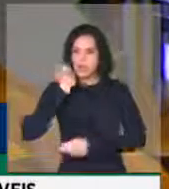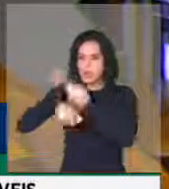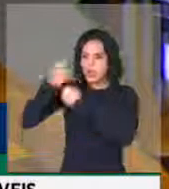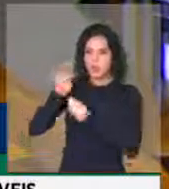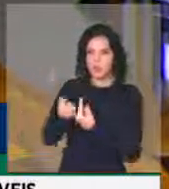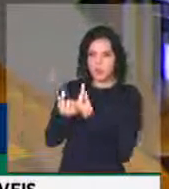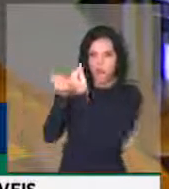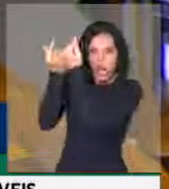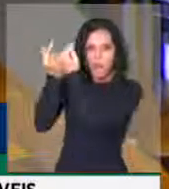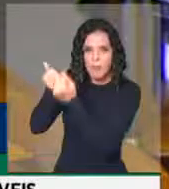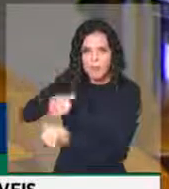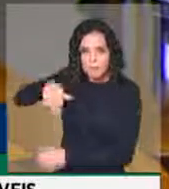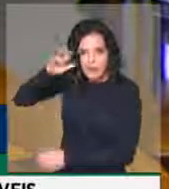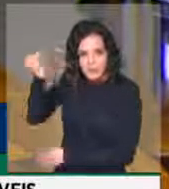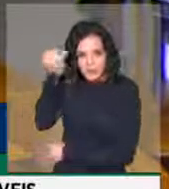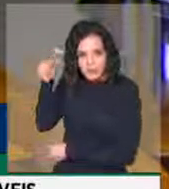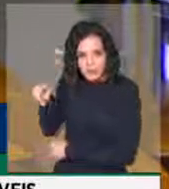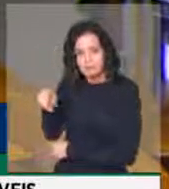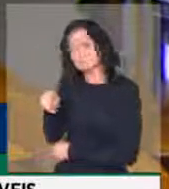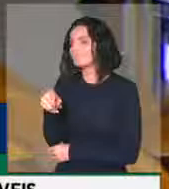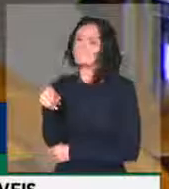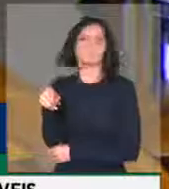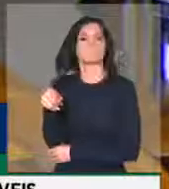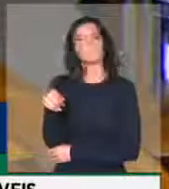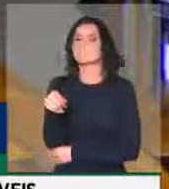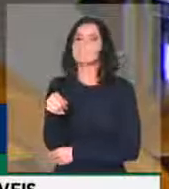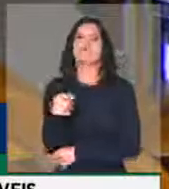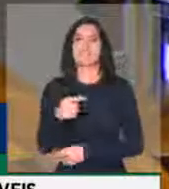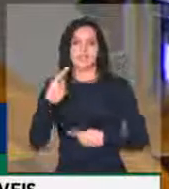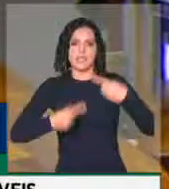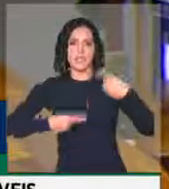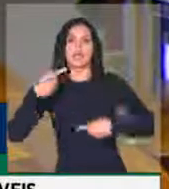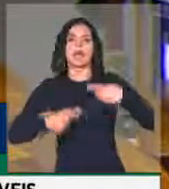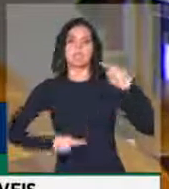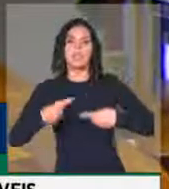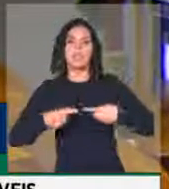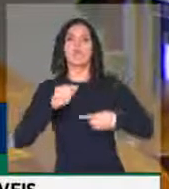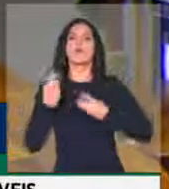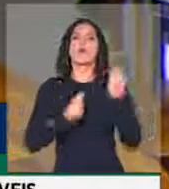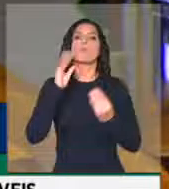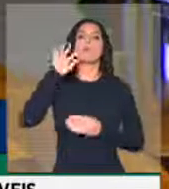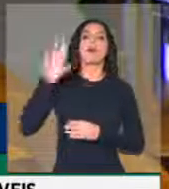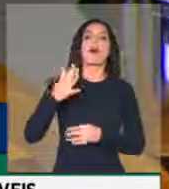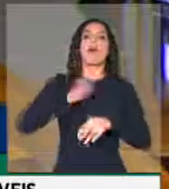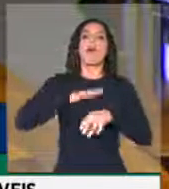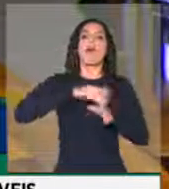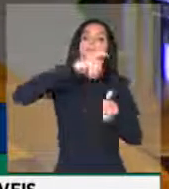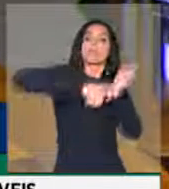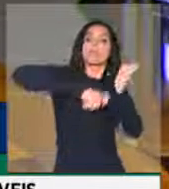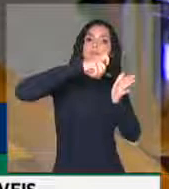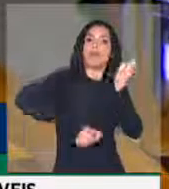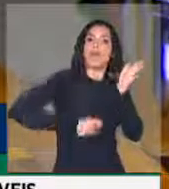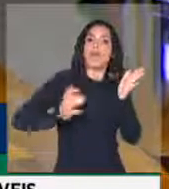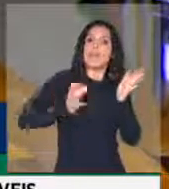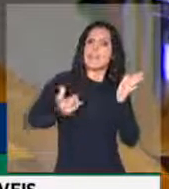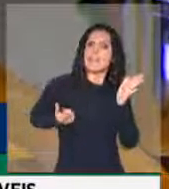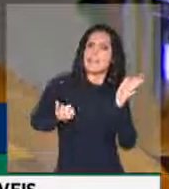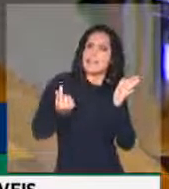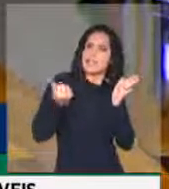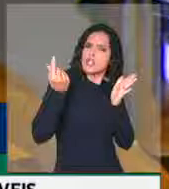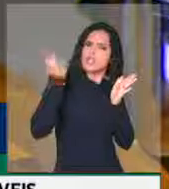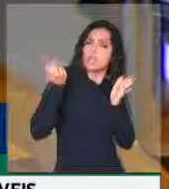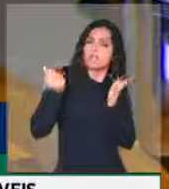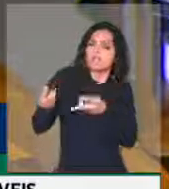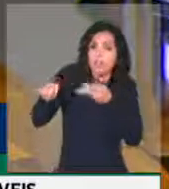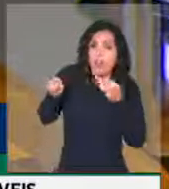lucro. E se for para debater recursos, nós podemos debater a necessidade da tributação das grandes fortunas, por